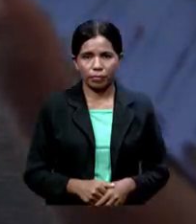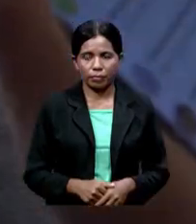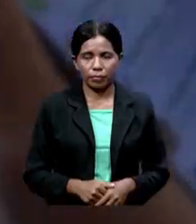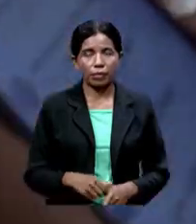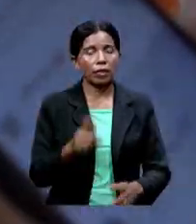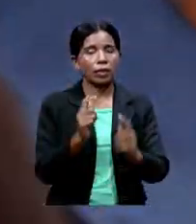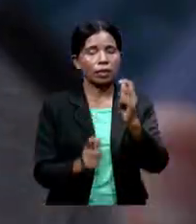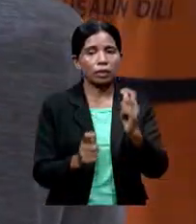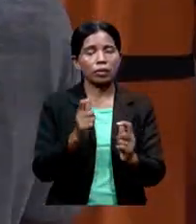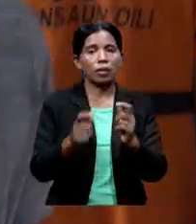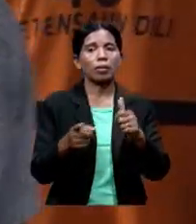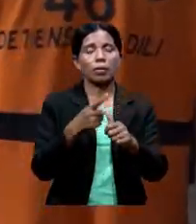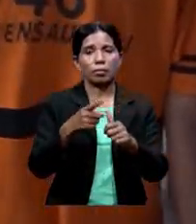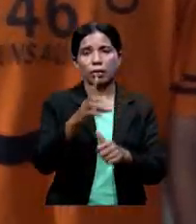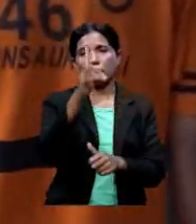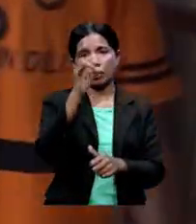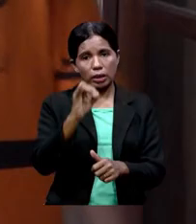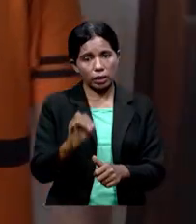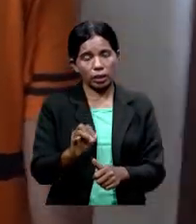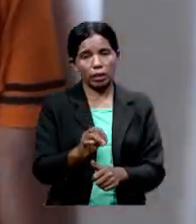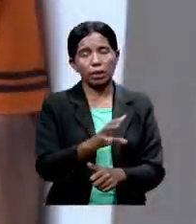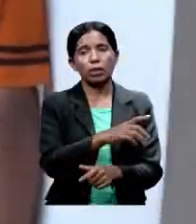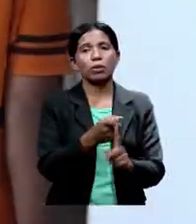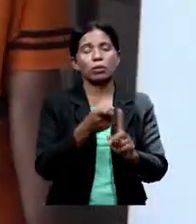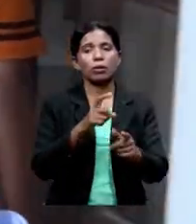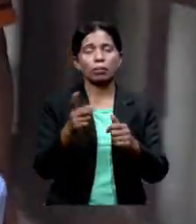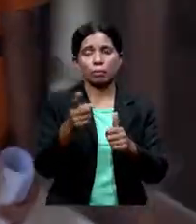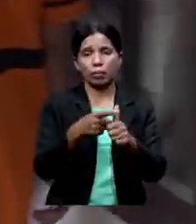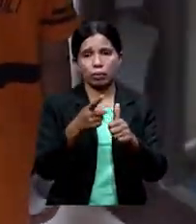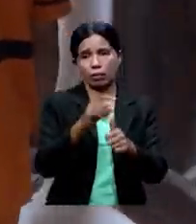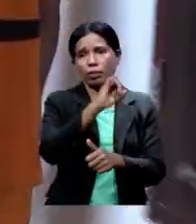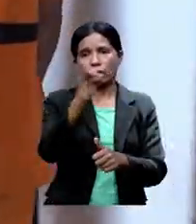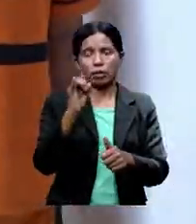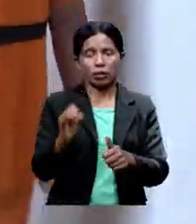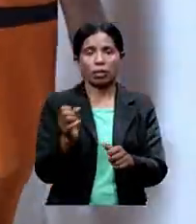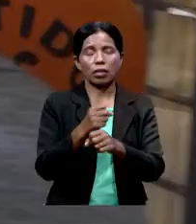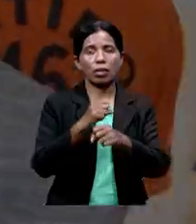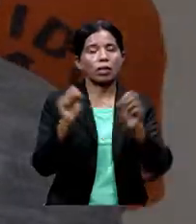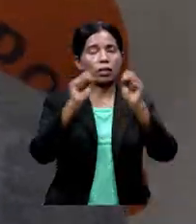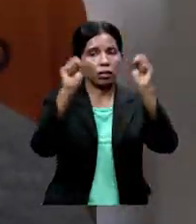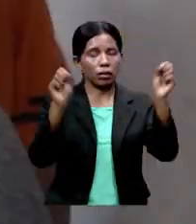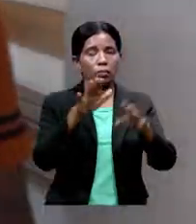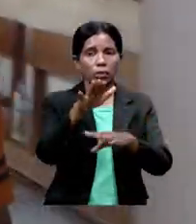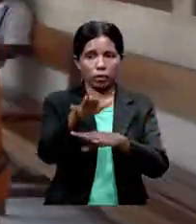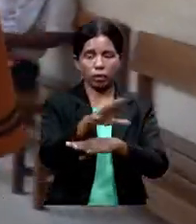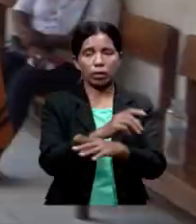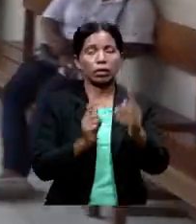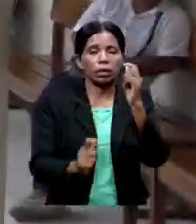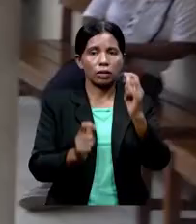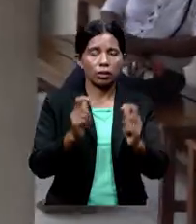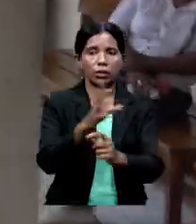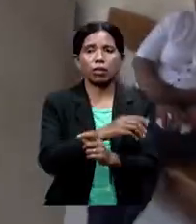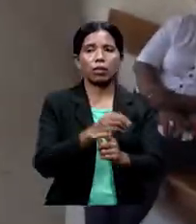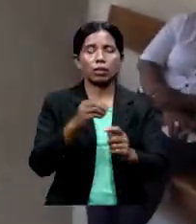Tribunal Judicial Primeira Instância Dili, lihusi primeiro interrogatório na Behalau e a sábado Lokrakne, Tribunal aplica medida de